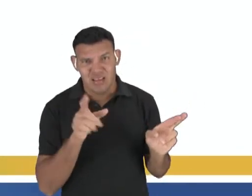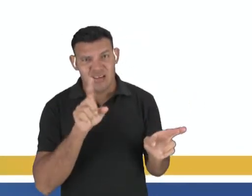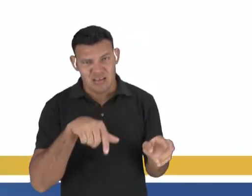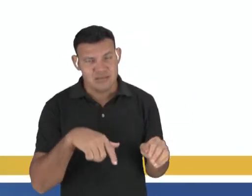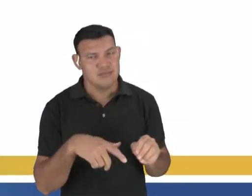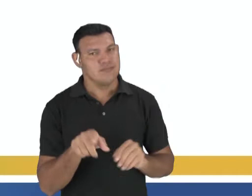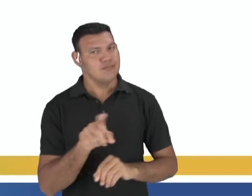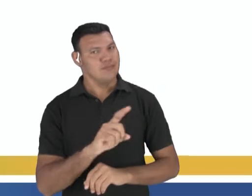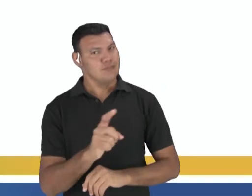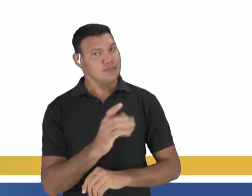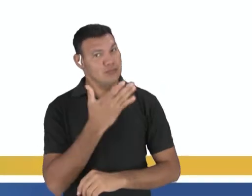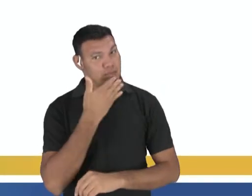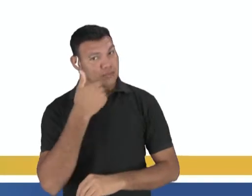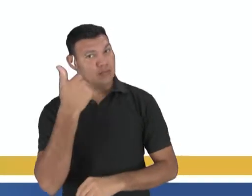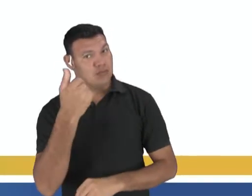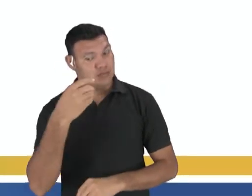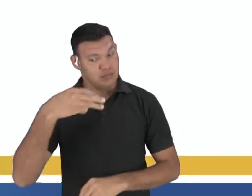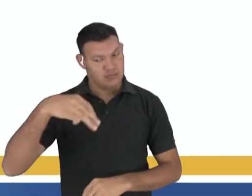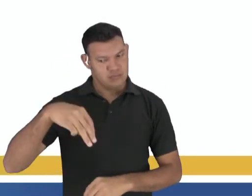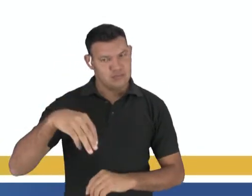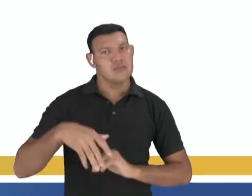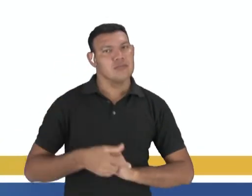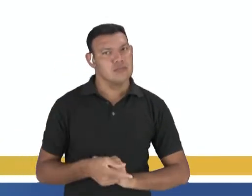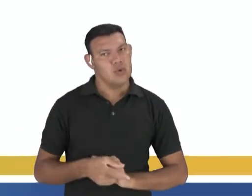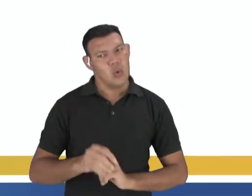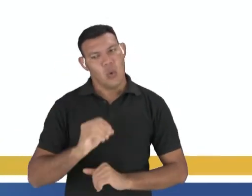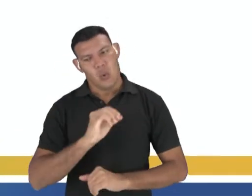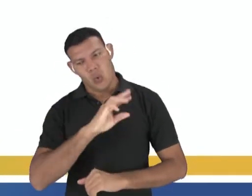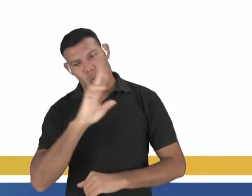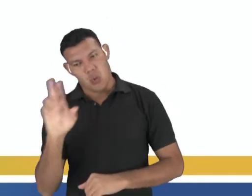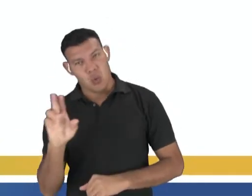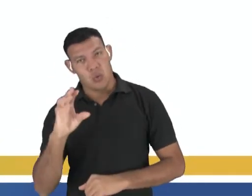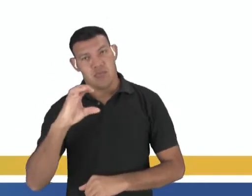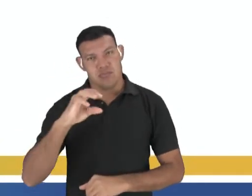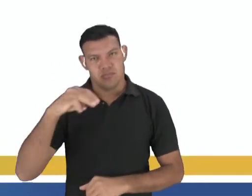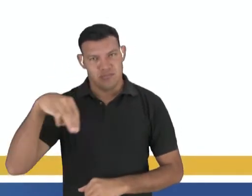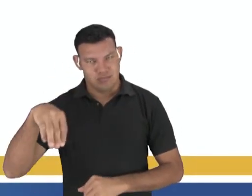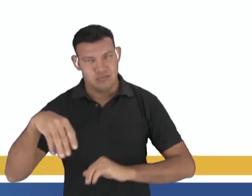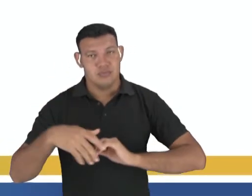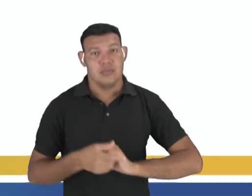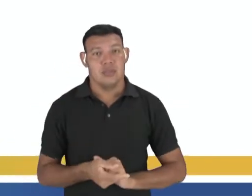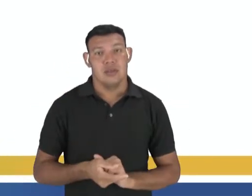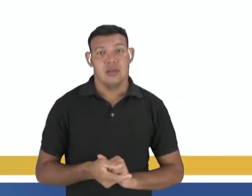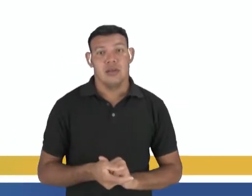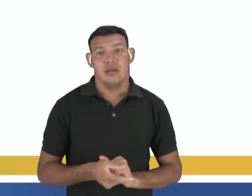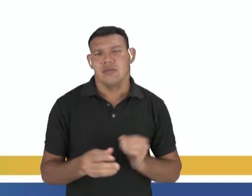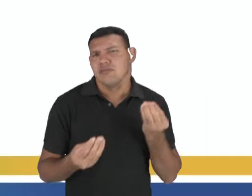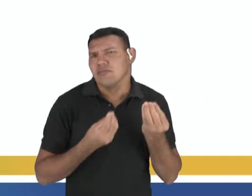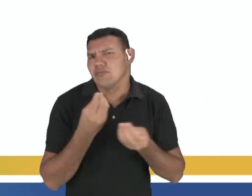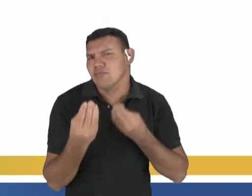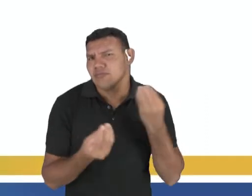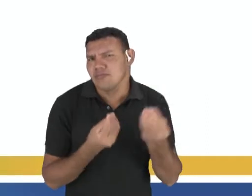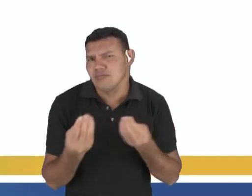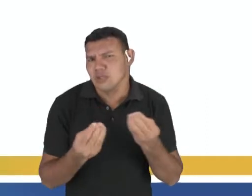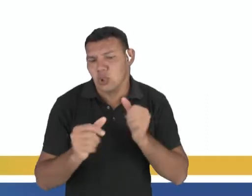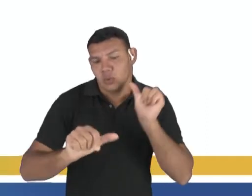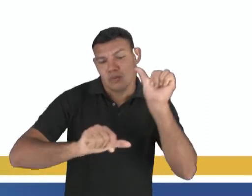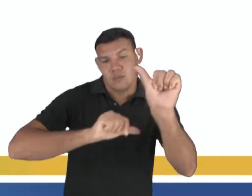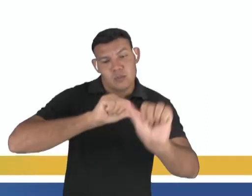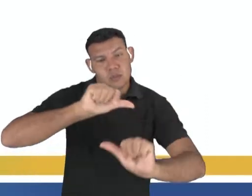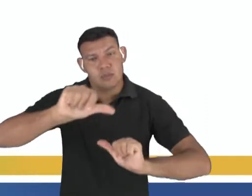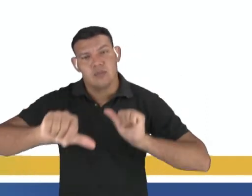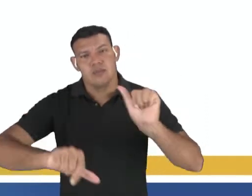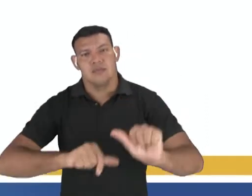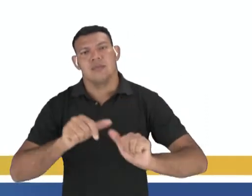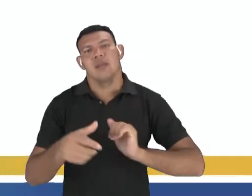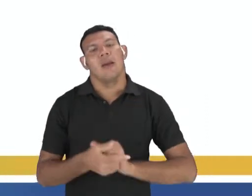interessante representar em metros ou até em centímetros, se possível. Então, como é que a gente vai fazer essa conversão? Então,